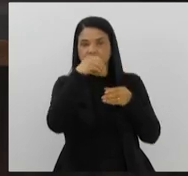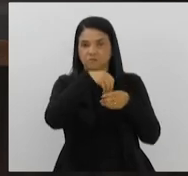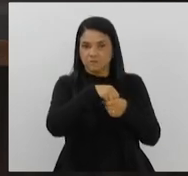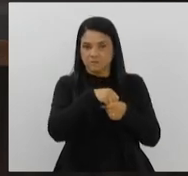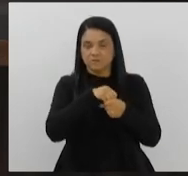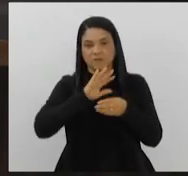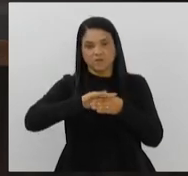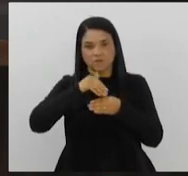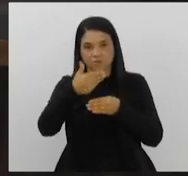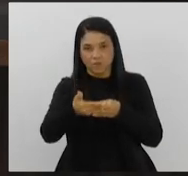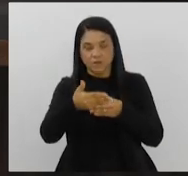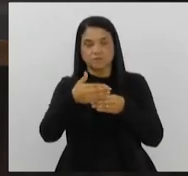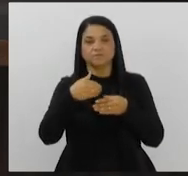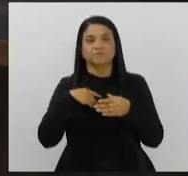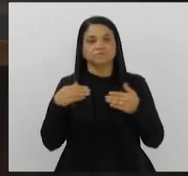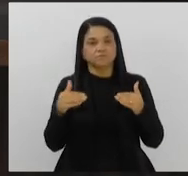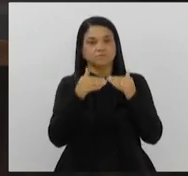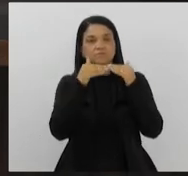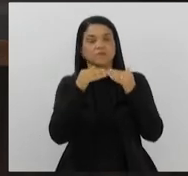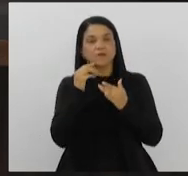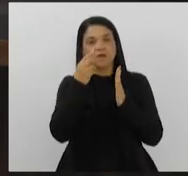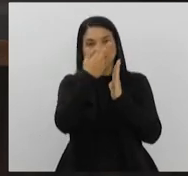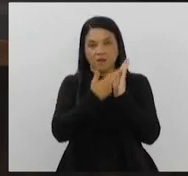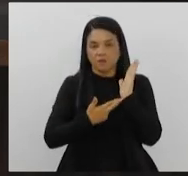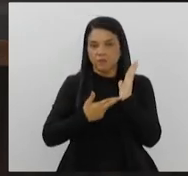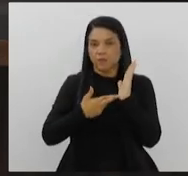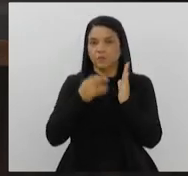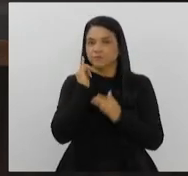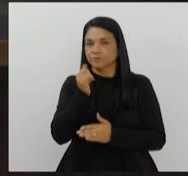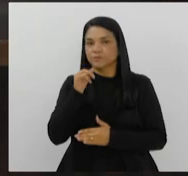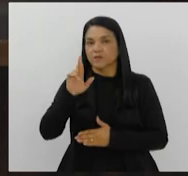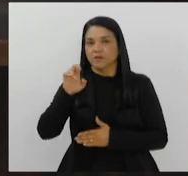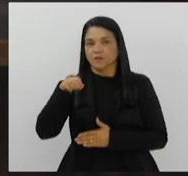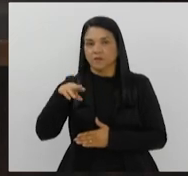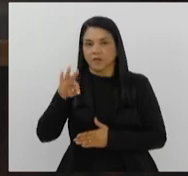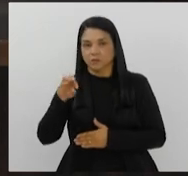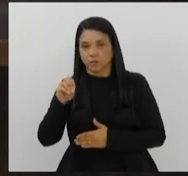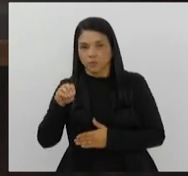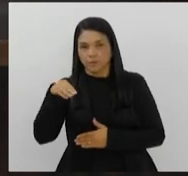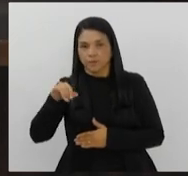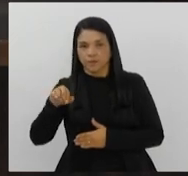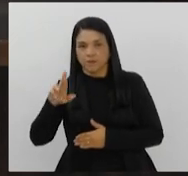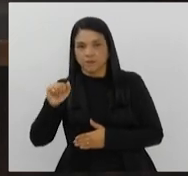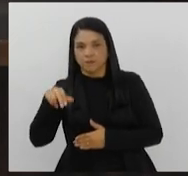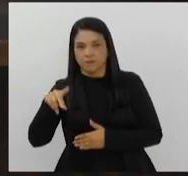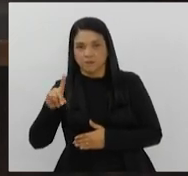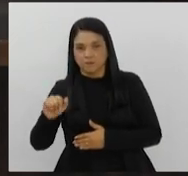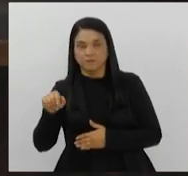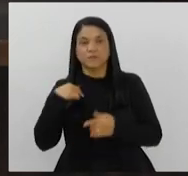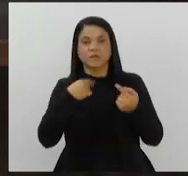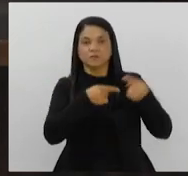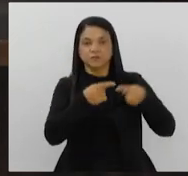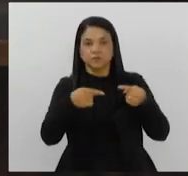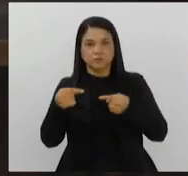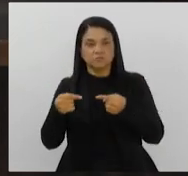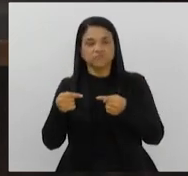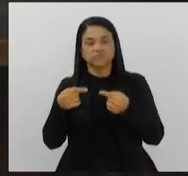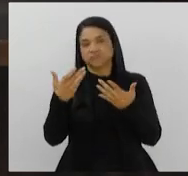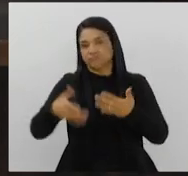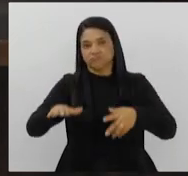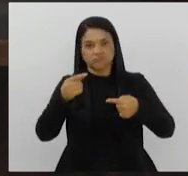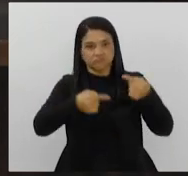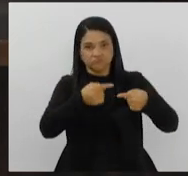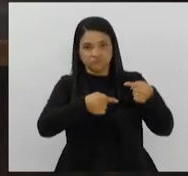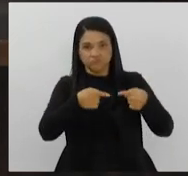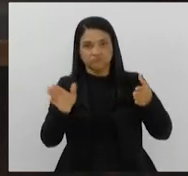Proporcionais Externas, favorável. Relator, deputado Renato Miranda. Em discussão, não havendo quem queira